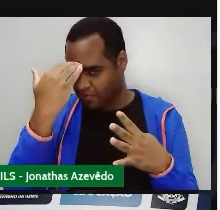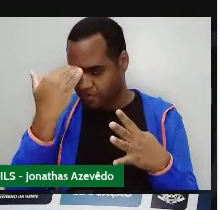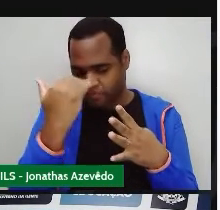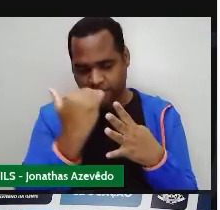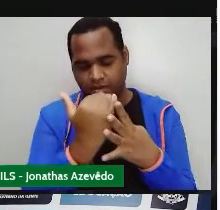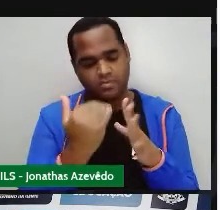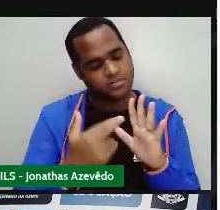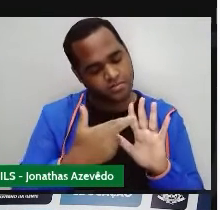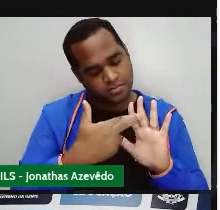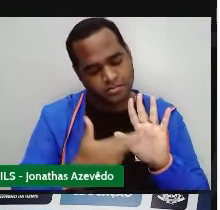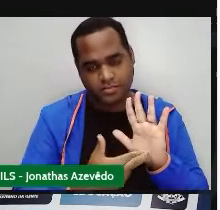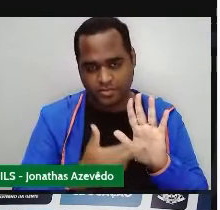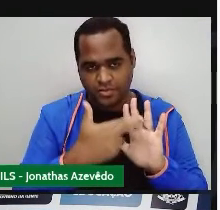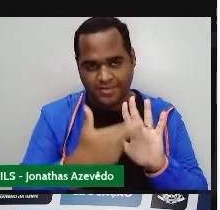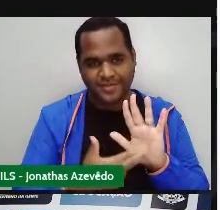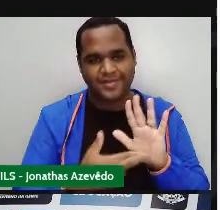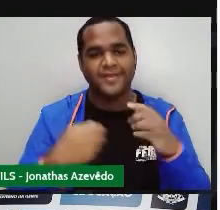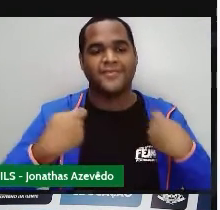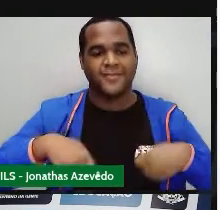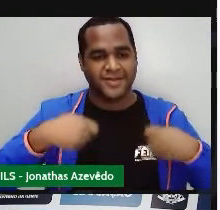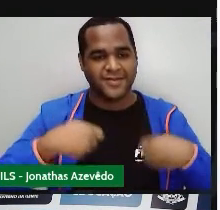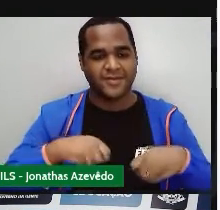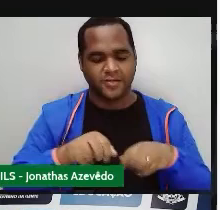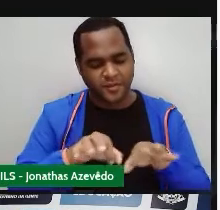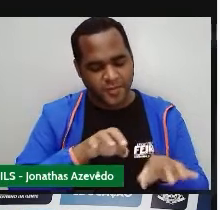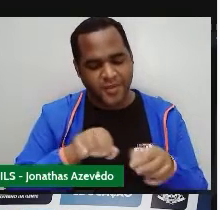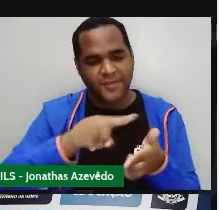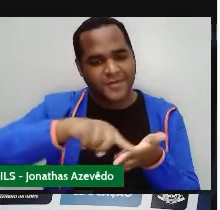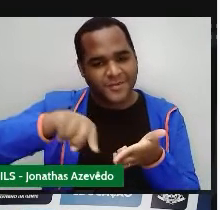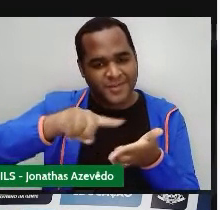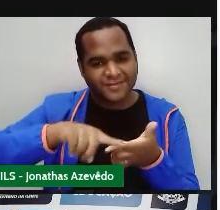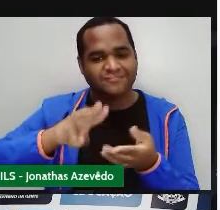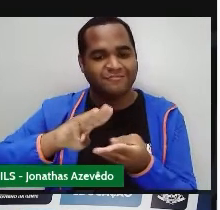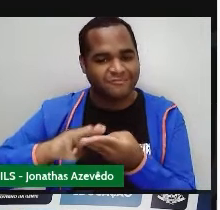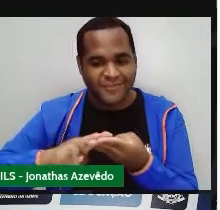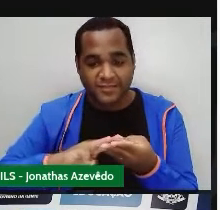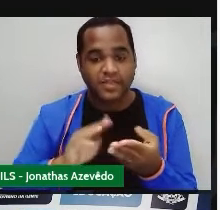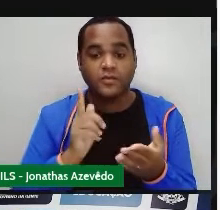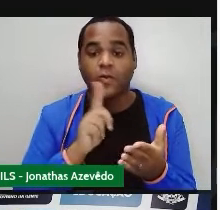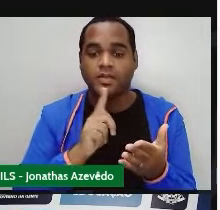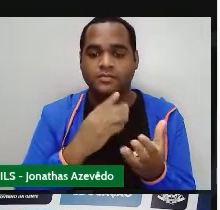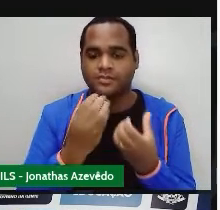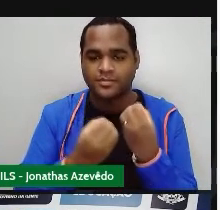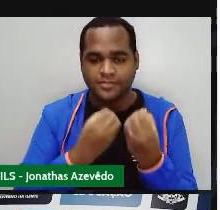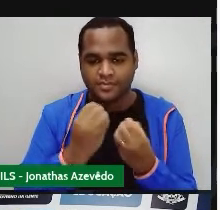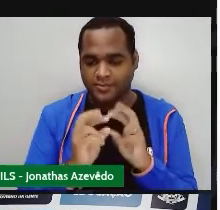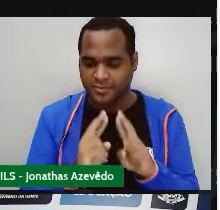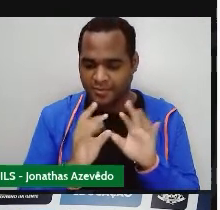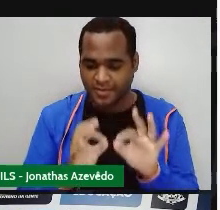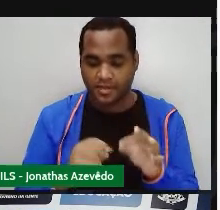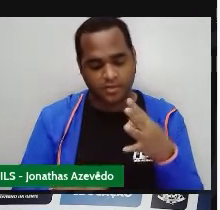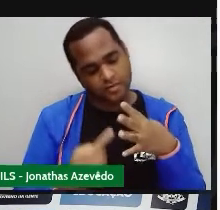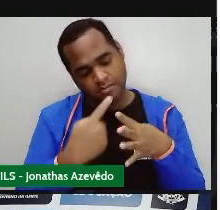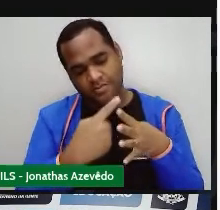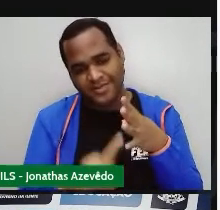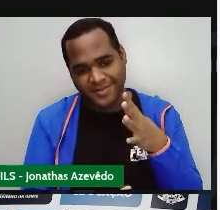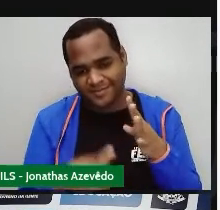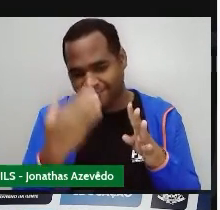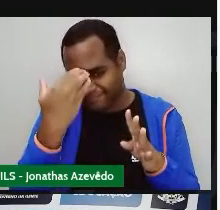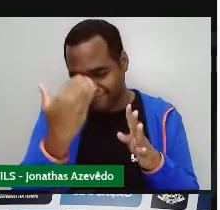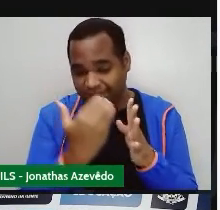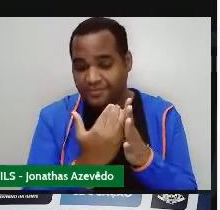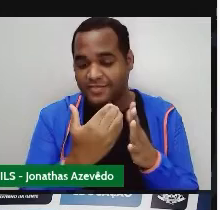importantes né pra se resolver um problema em matemática que a gente vai ver aqui quando a gente segue esse espaço esses Quatro Passos não é